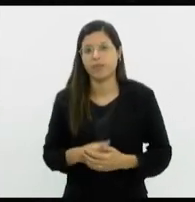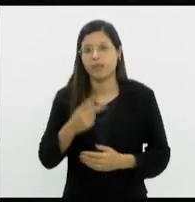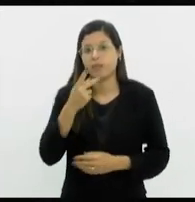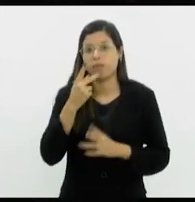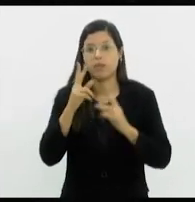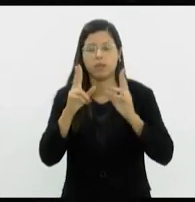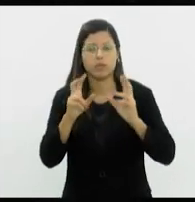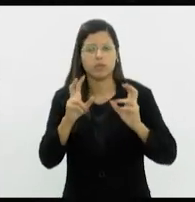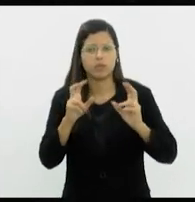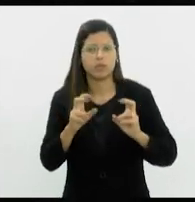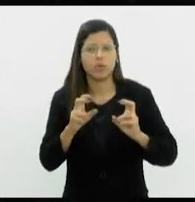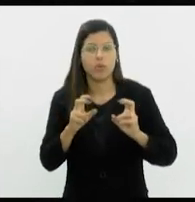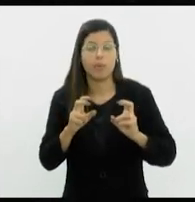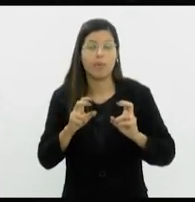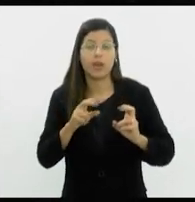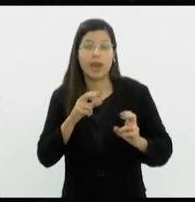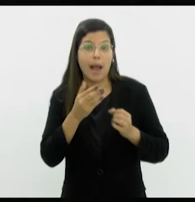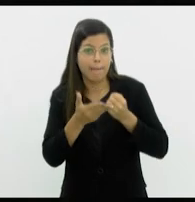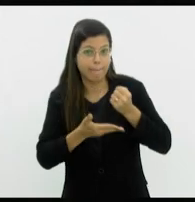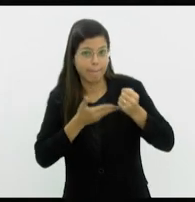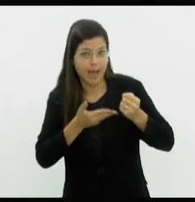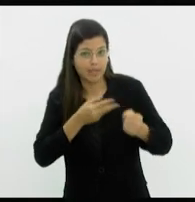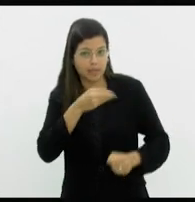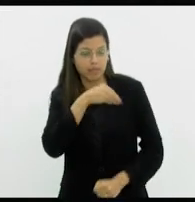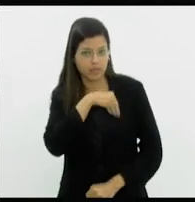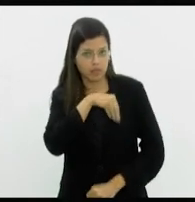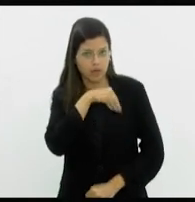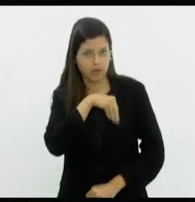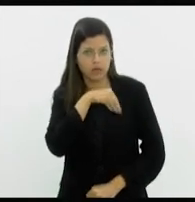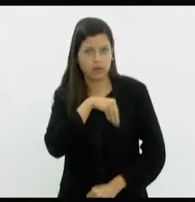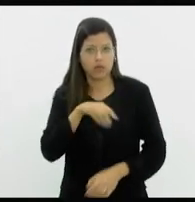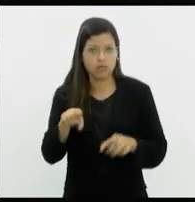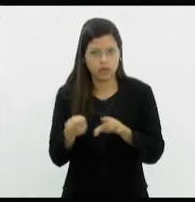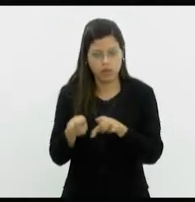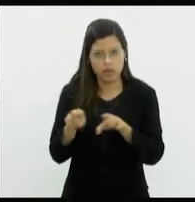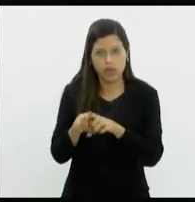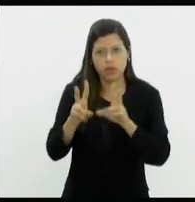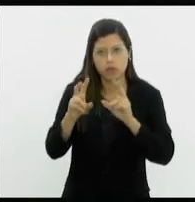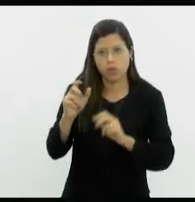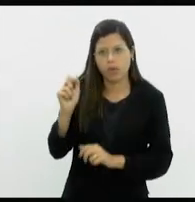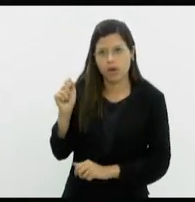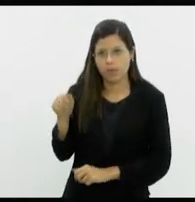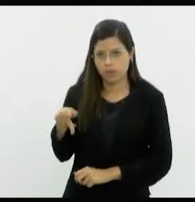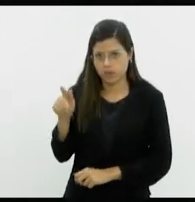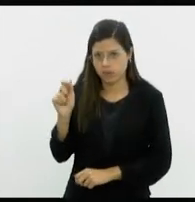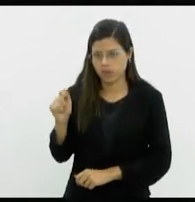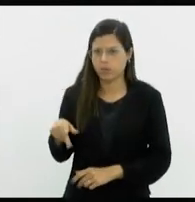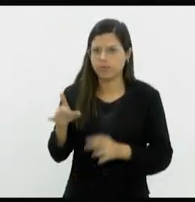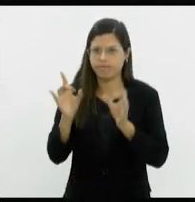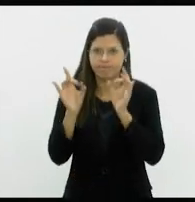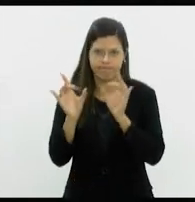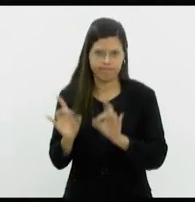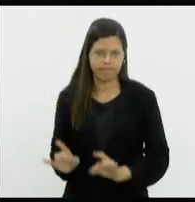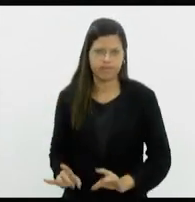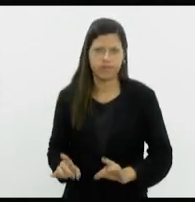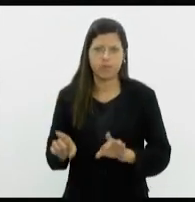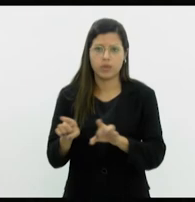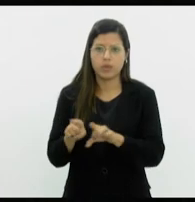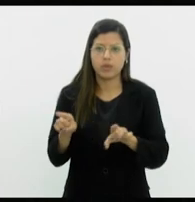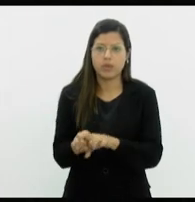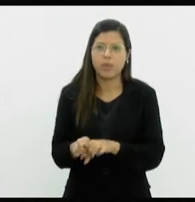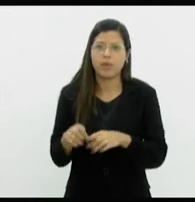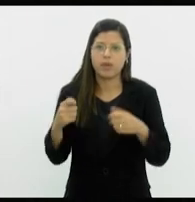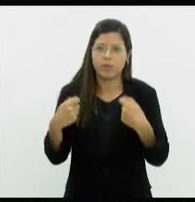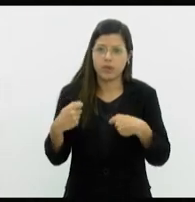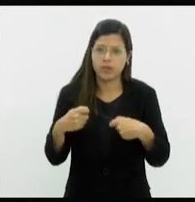dispõe do piso salarial e que trata também da aposentadoria especial e da insalubridade